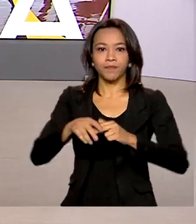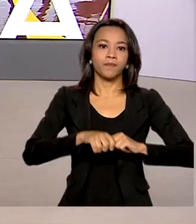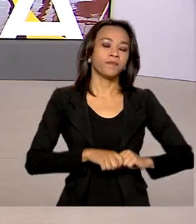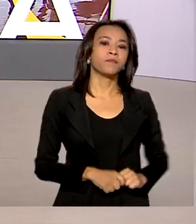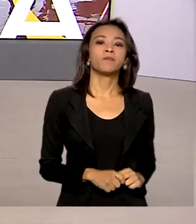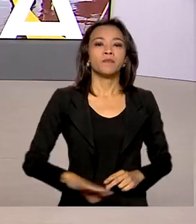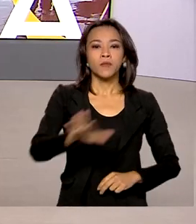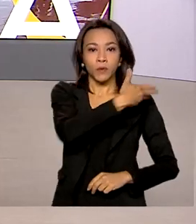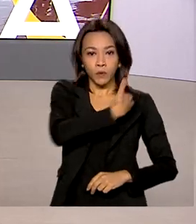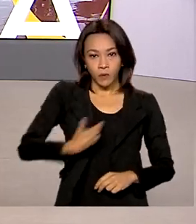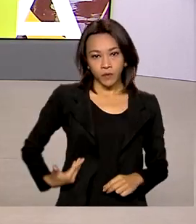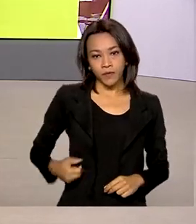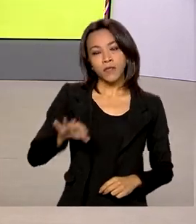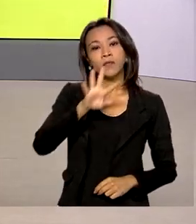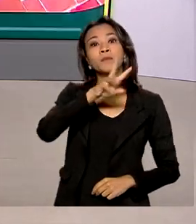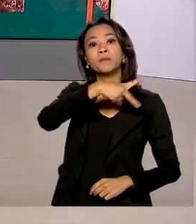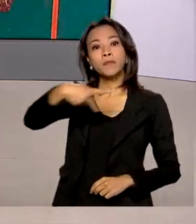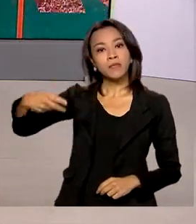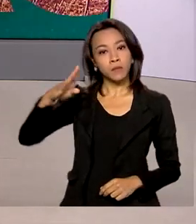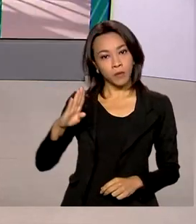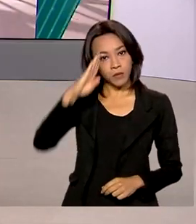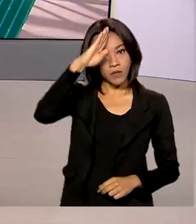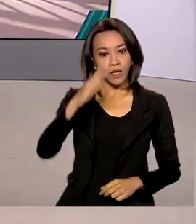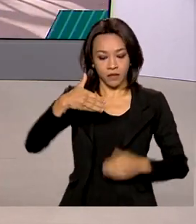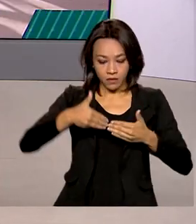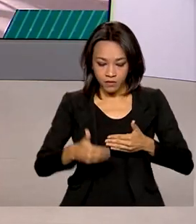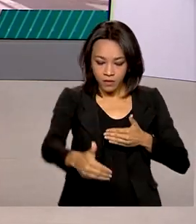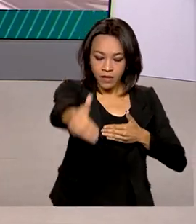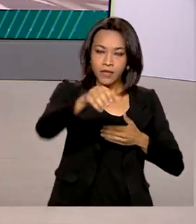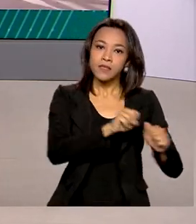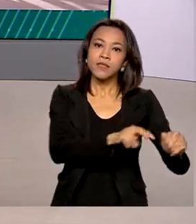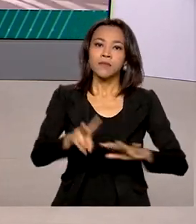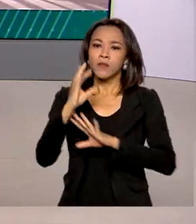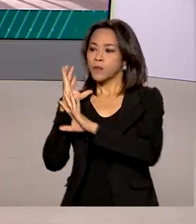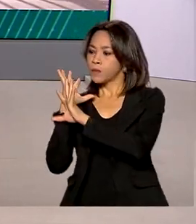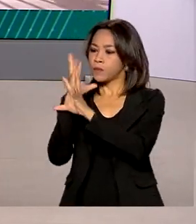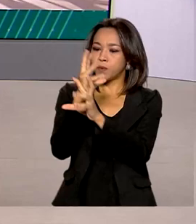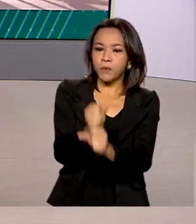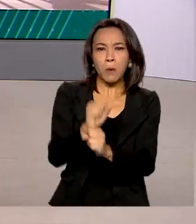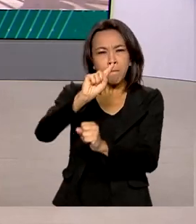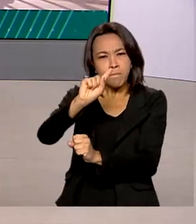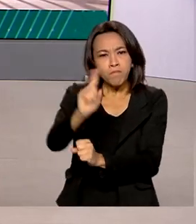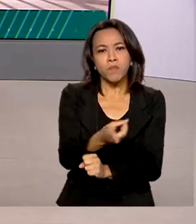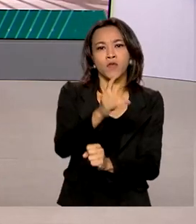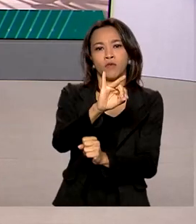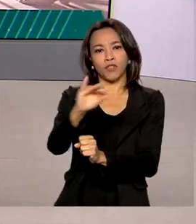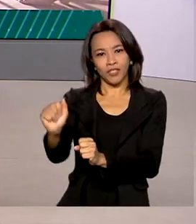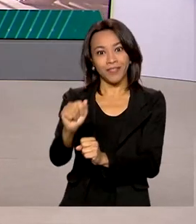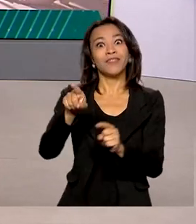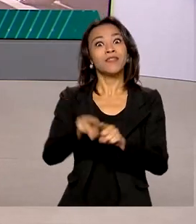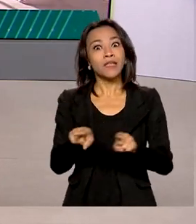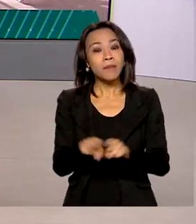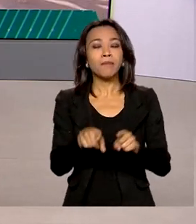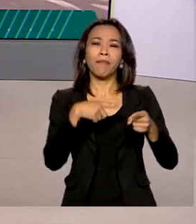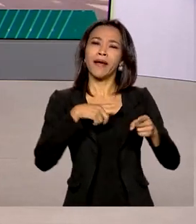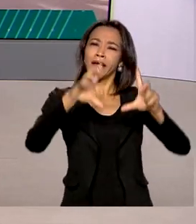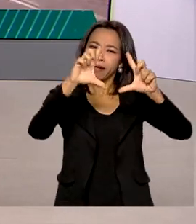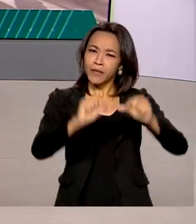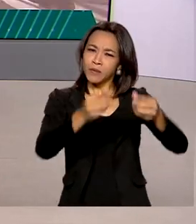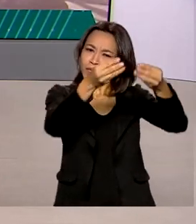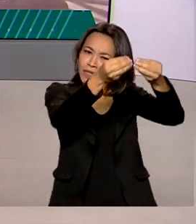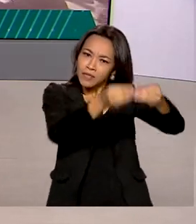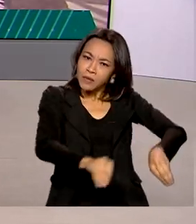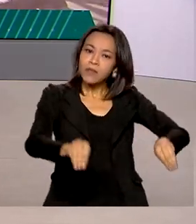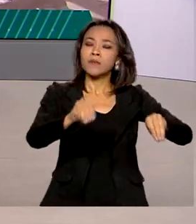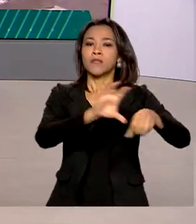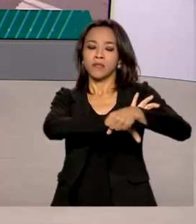O governo do presidente Jair Bolsonaro completa nesta semana mil dias e para minimizar os impactos causados pela Covid